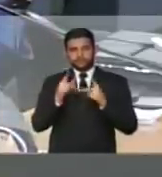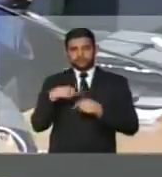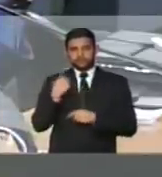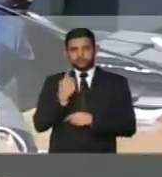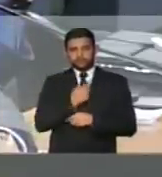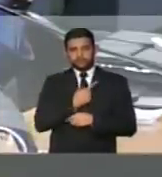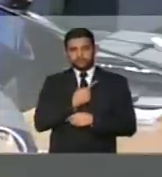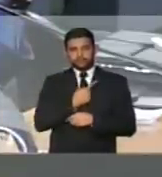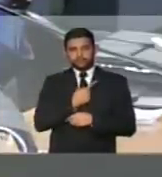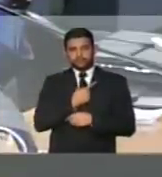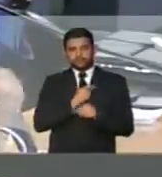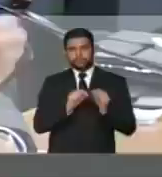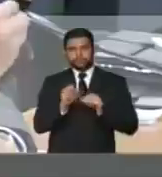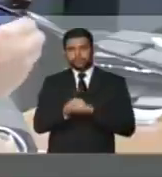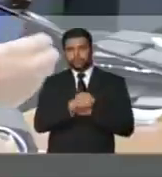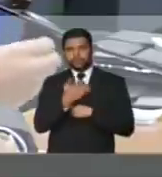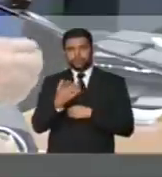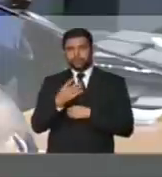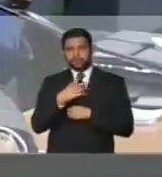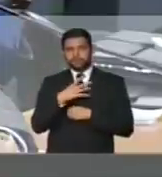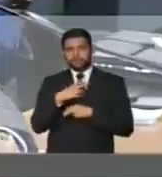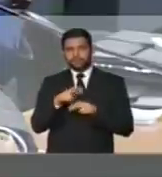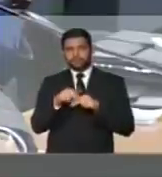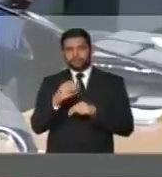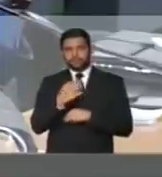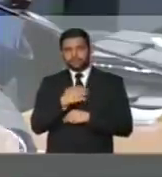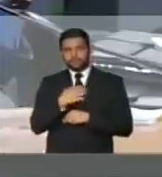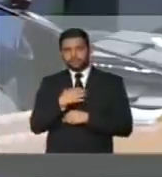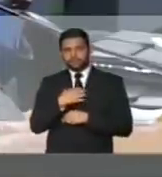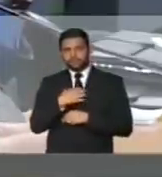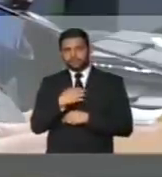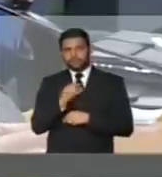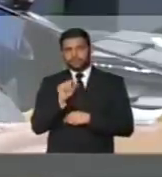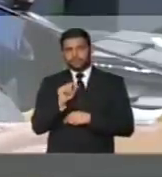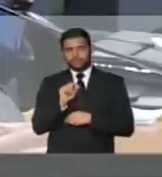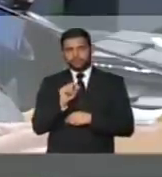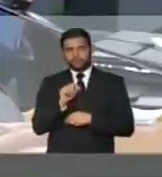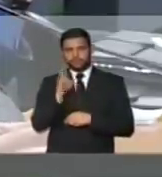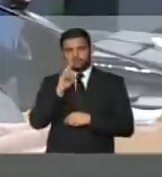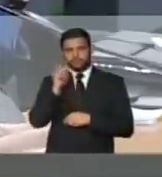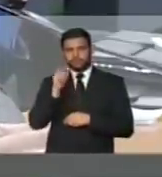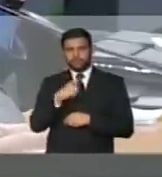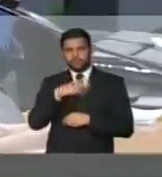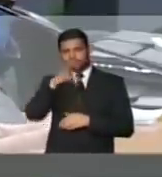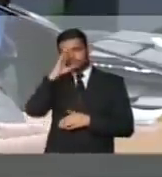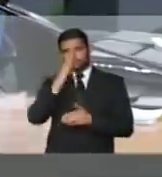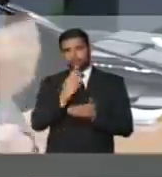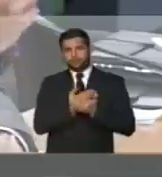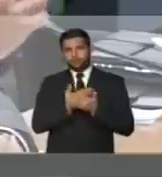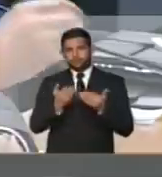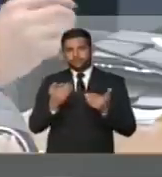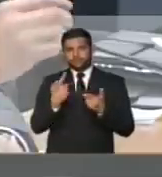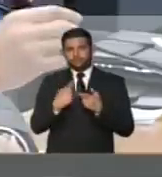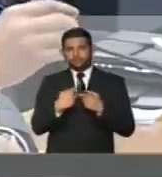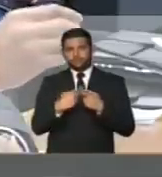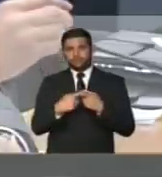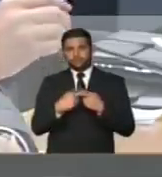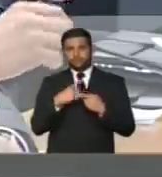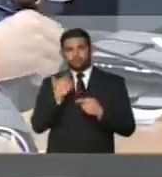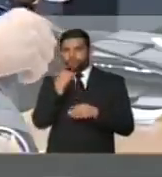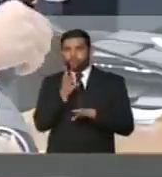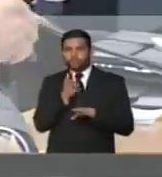nós de quais as razões que Vossa Senhoria acredita porque não